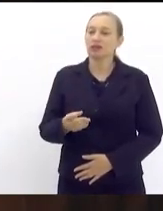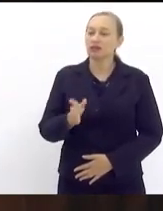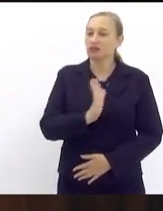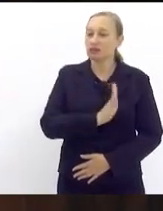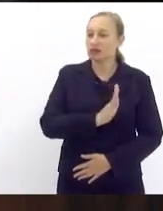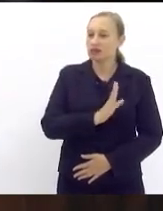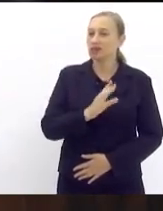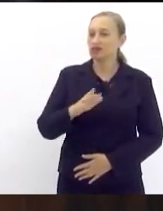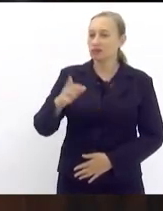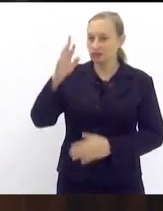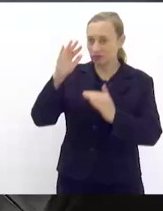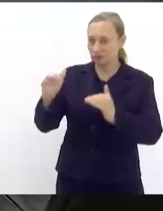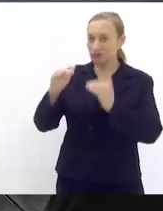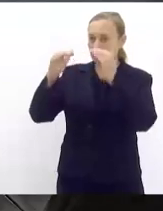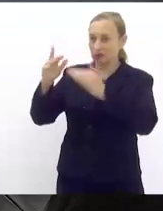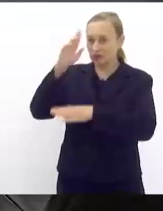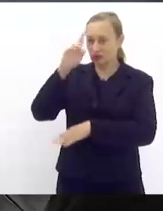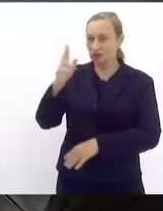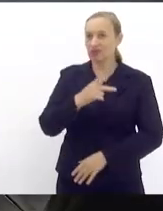excelência